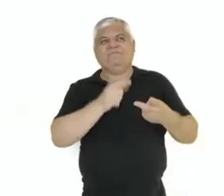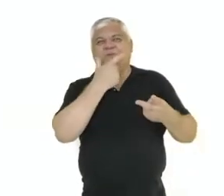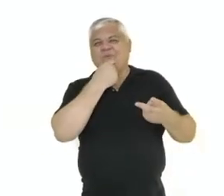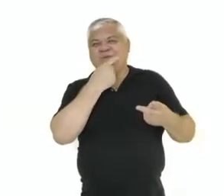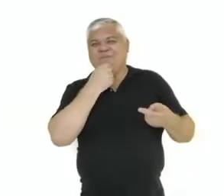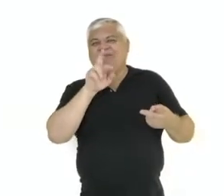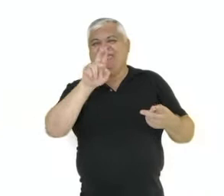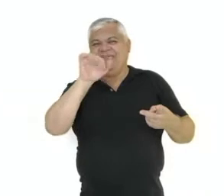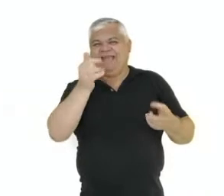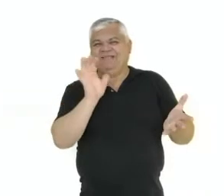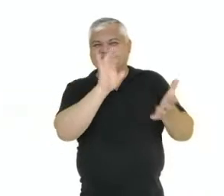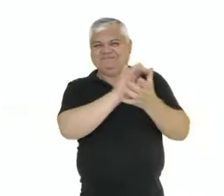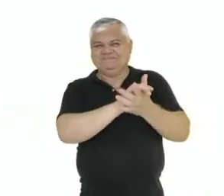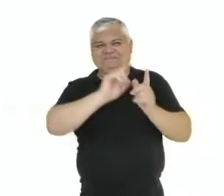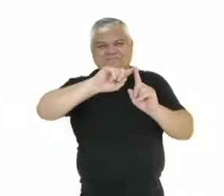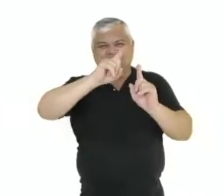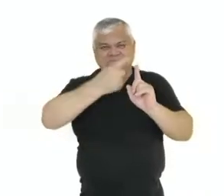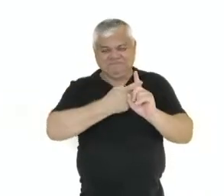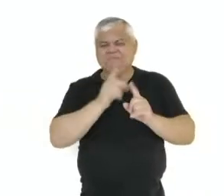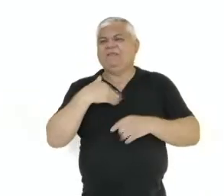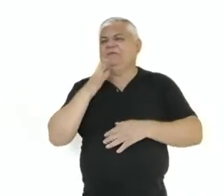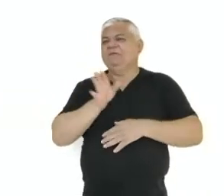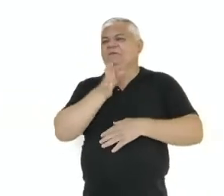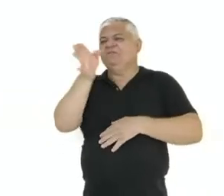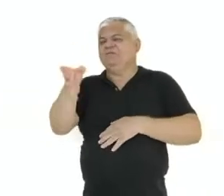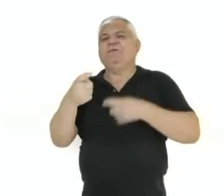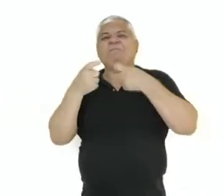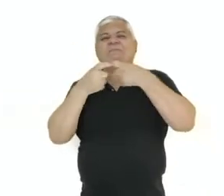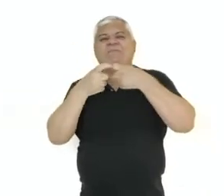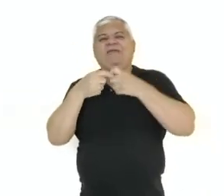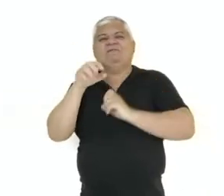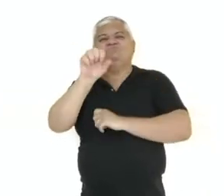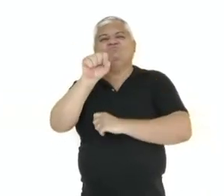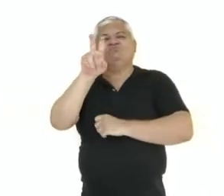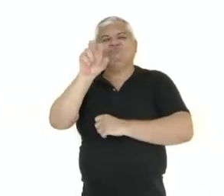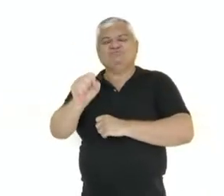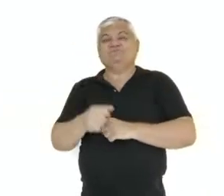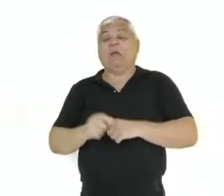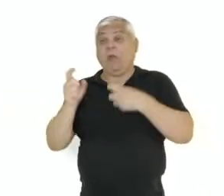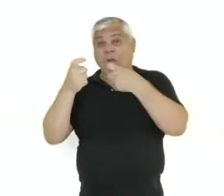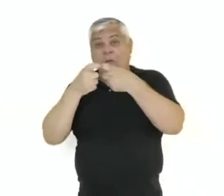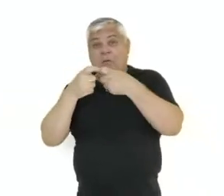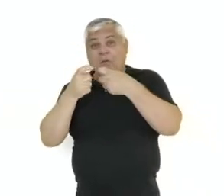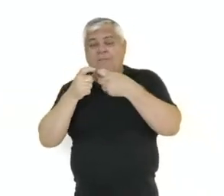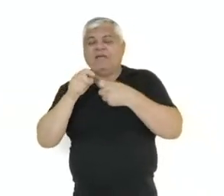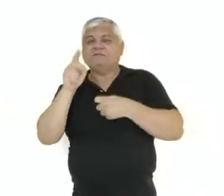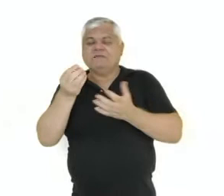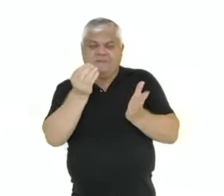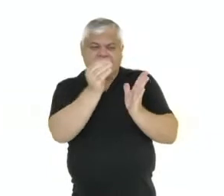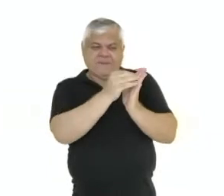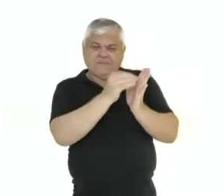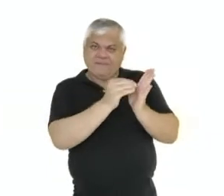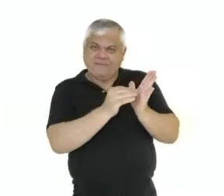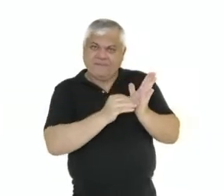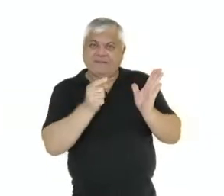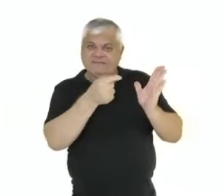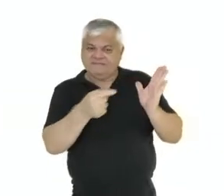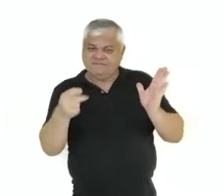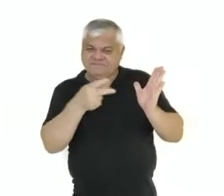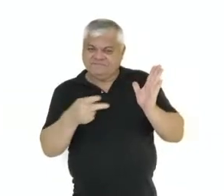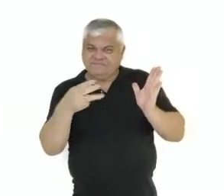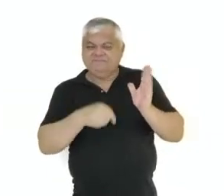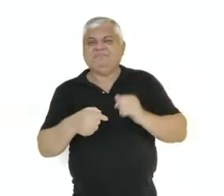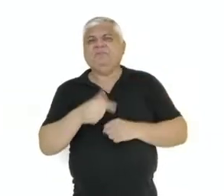Ao realizarem o acompanhamento no SUS, o obstetra sempre contabilizava em semanas. Ricardo,